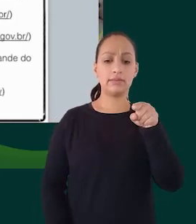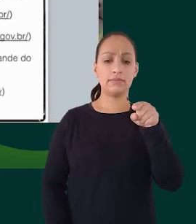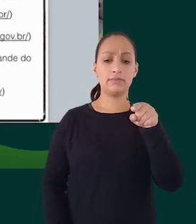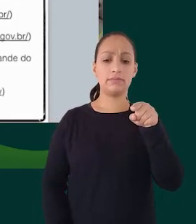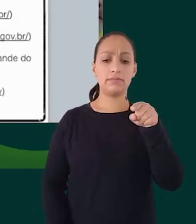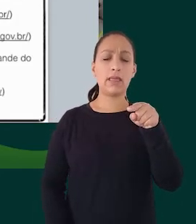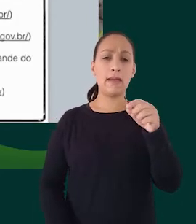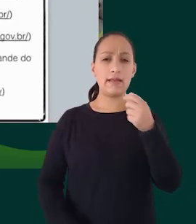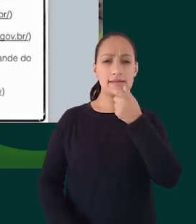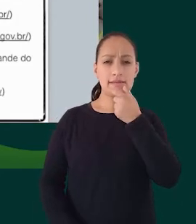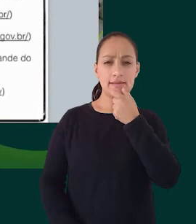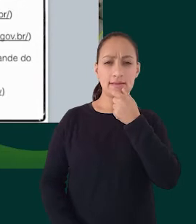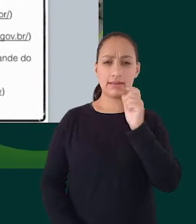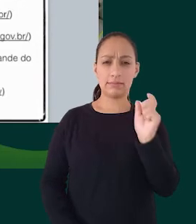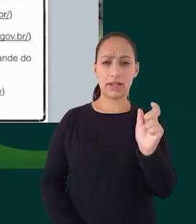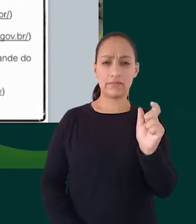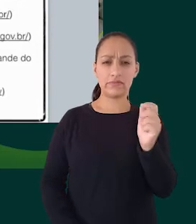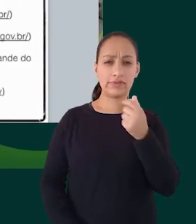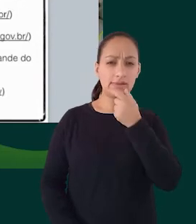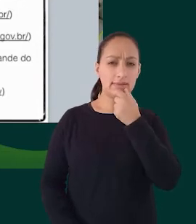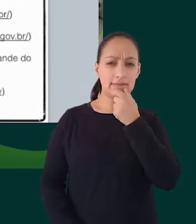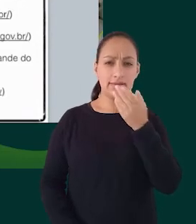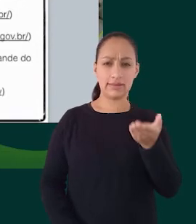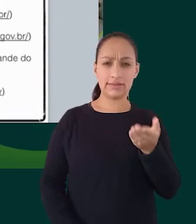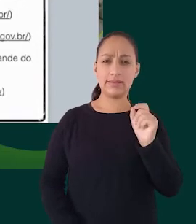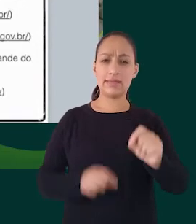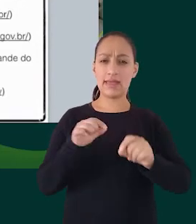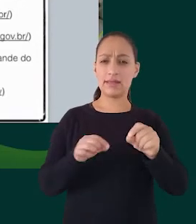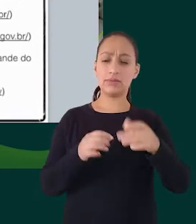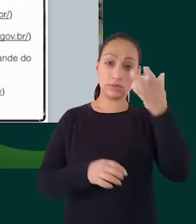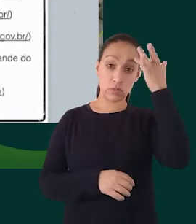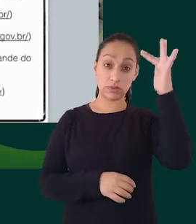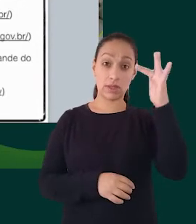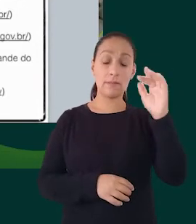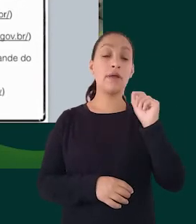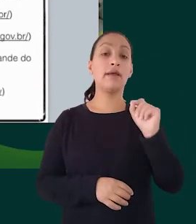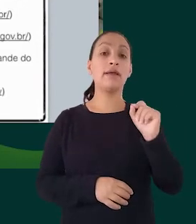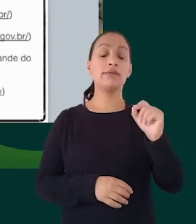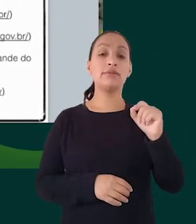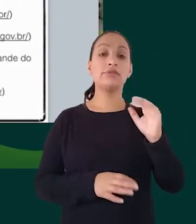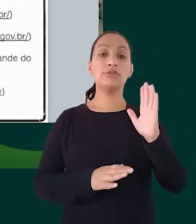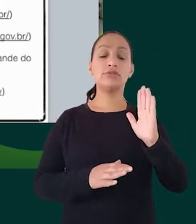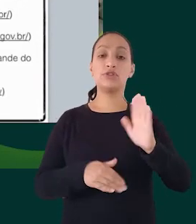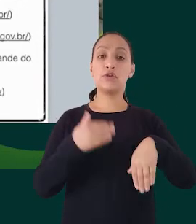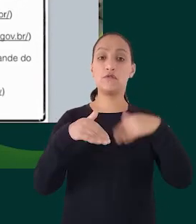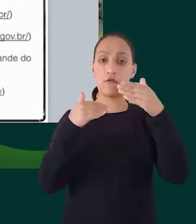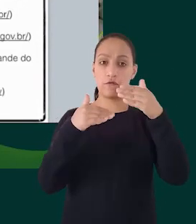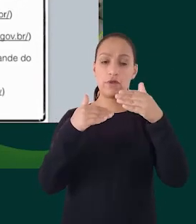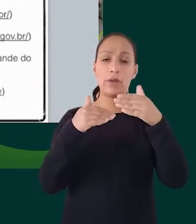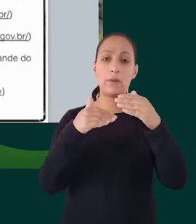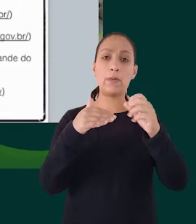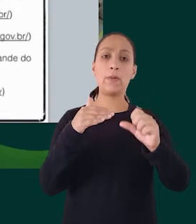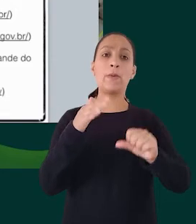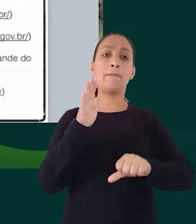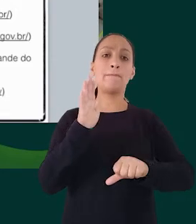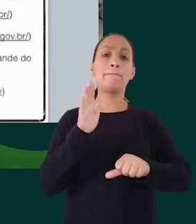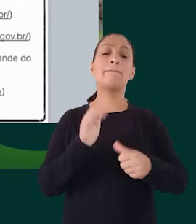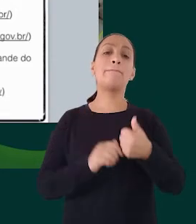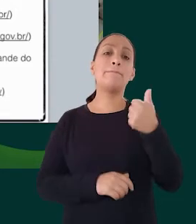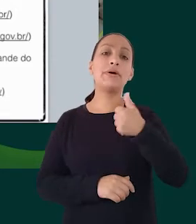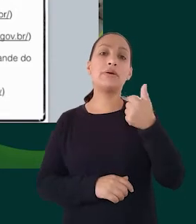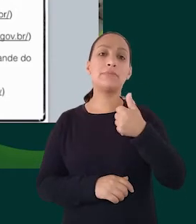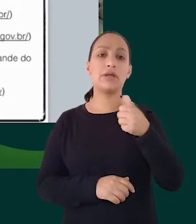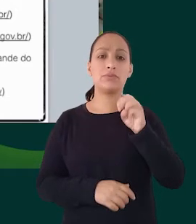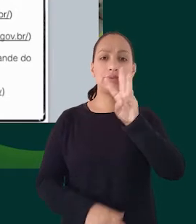Tim Berners-Lee, que, para quem não sabe, é quem desenvolveu o primeiro navegador, né, quem desenvolveu o protocolo